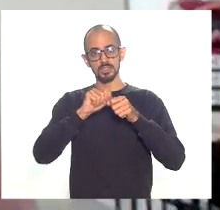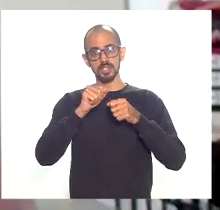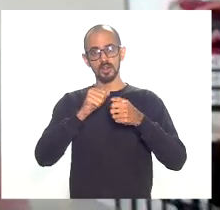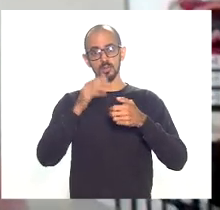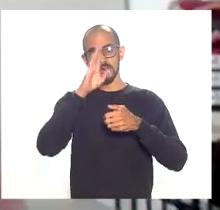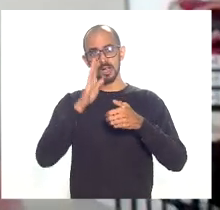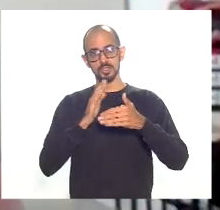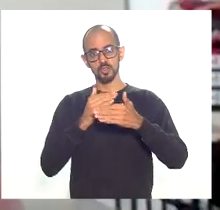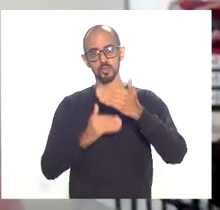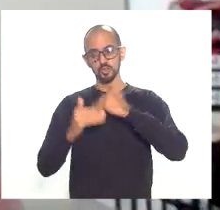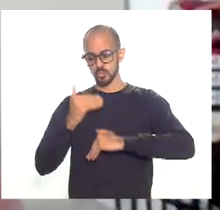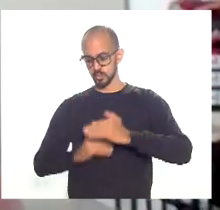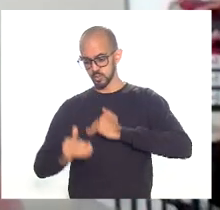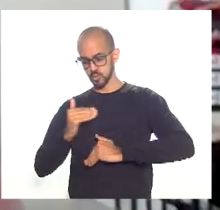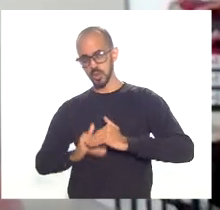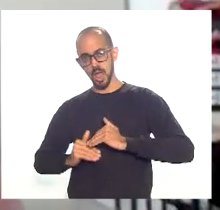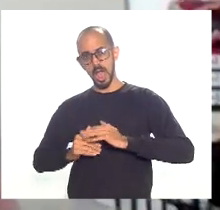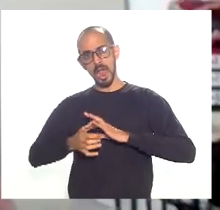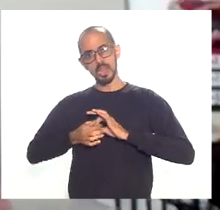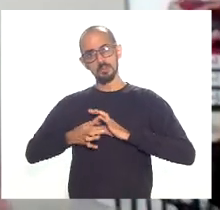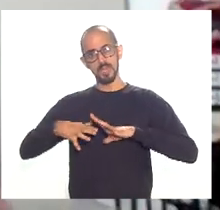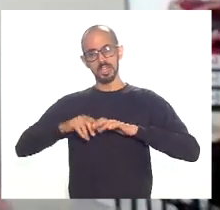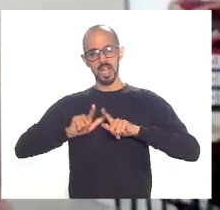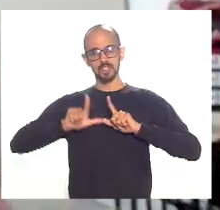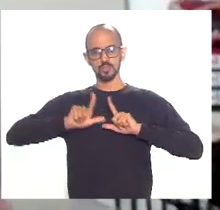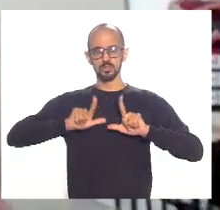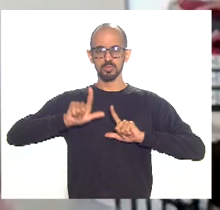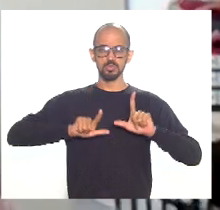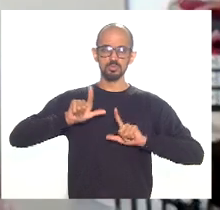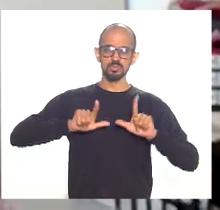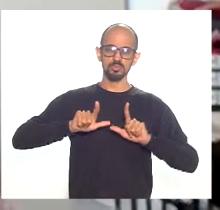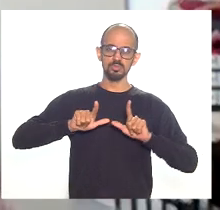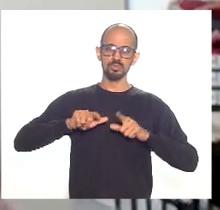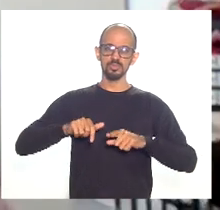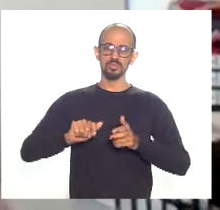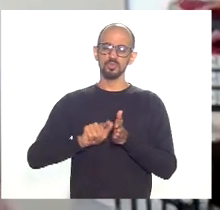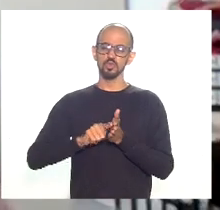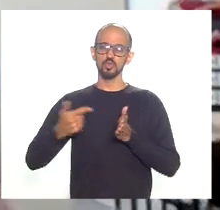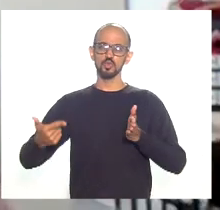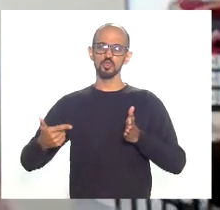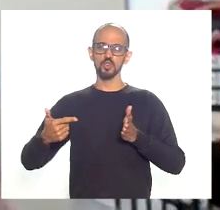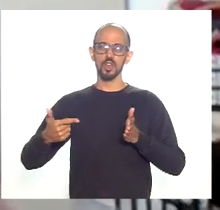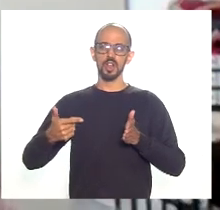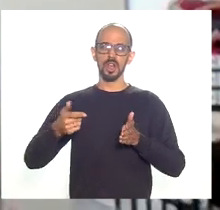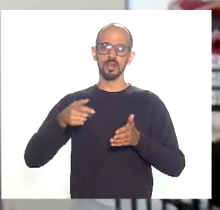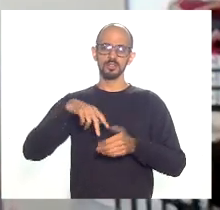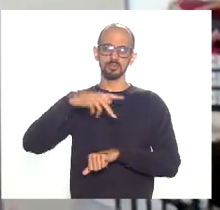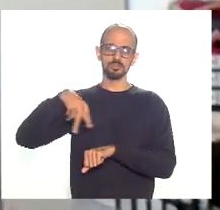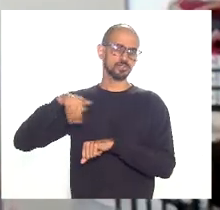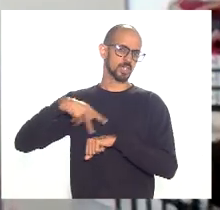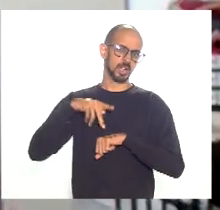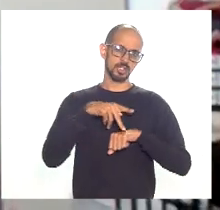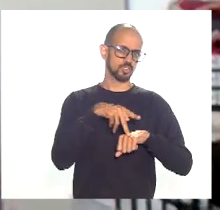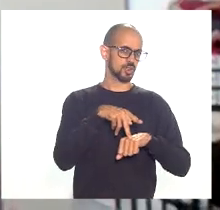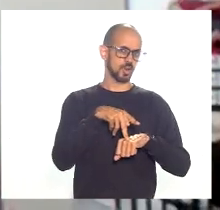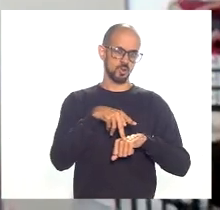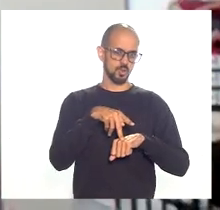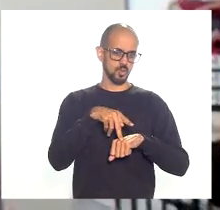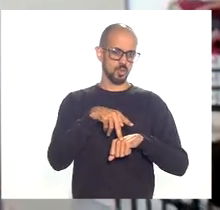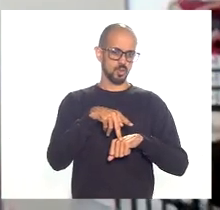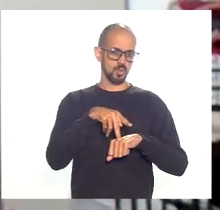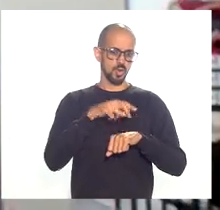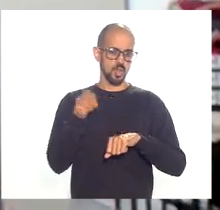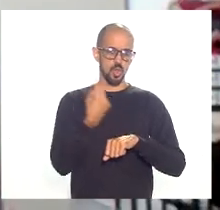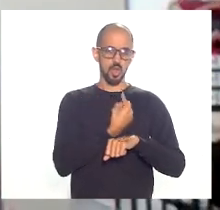de liberdade de imprensa construído por entidades do jornalismo internacional. A gente vê essa prática autoritária